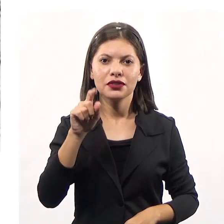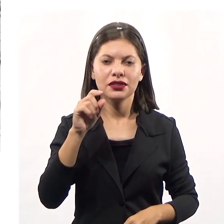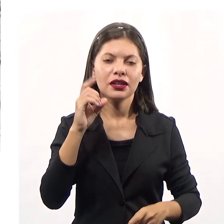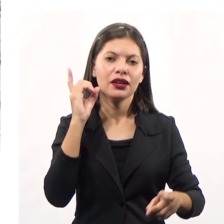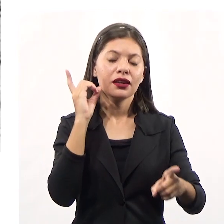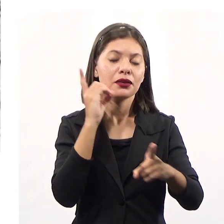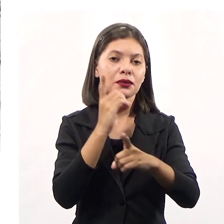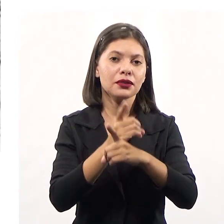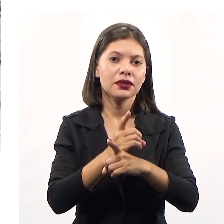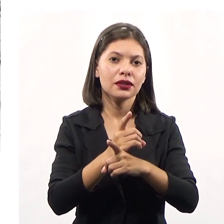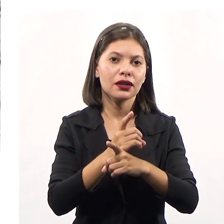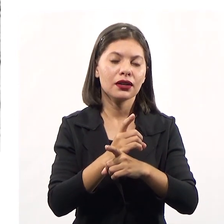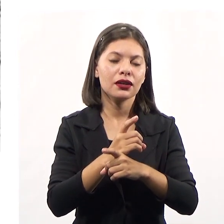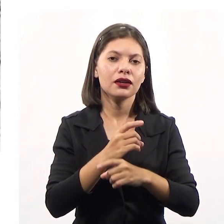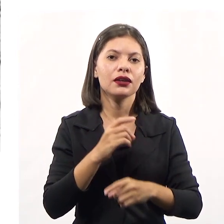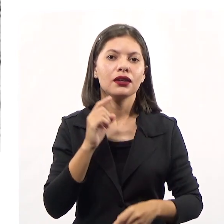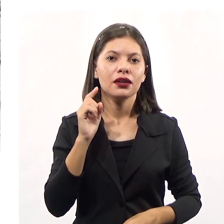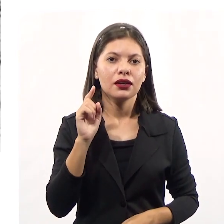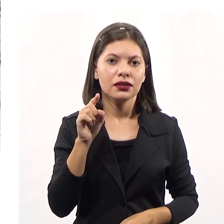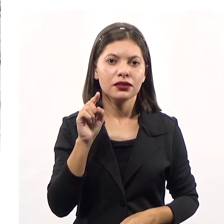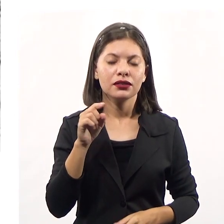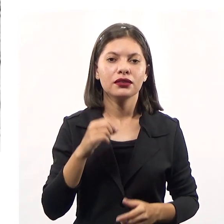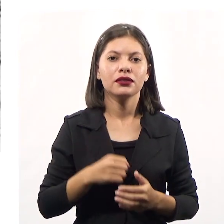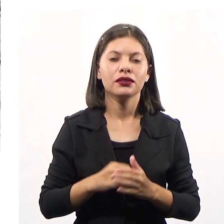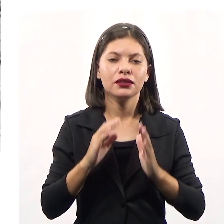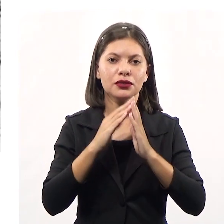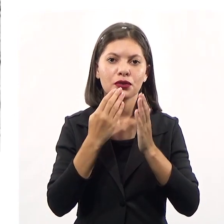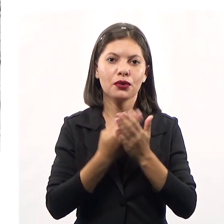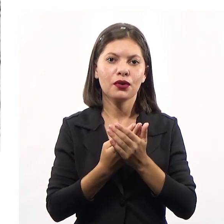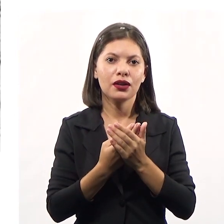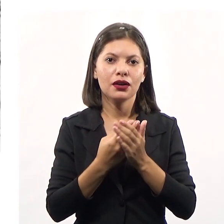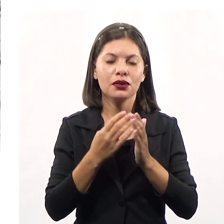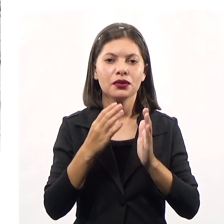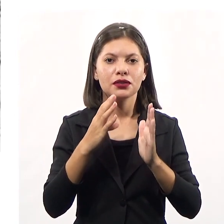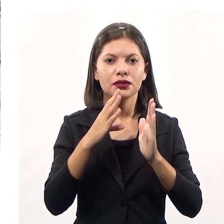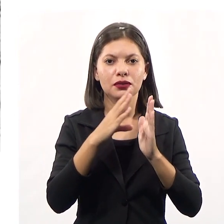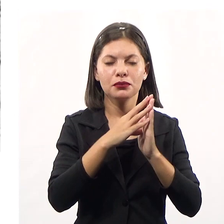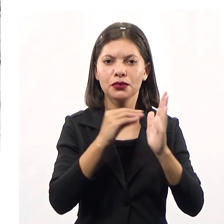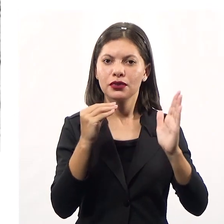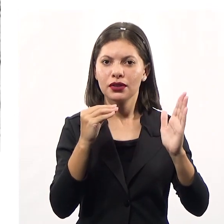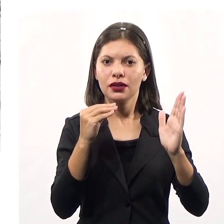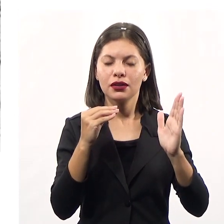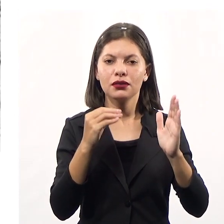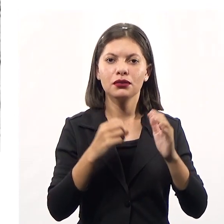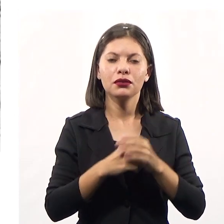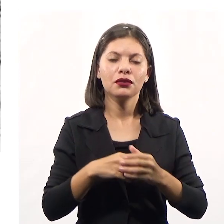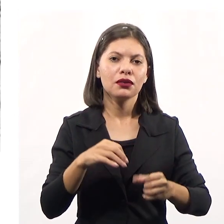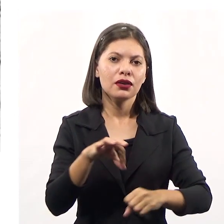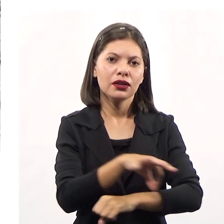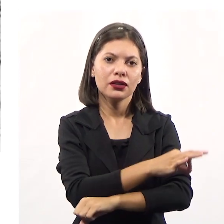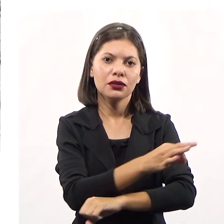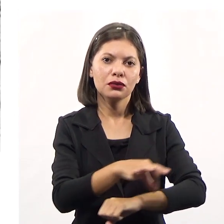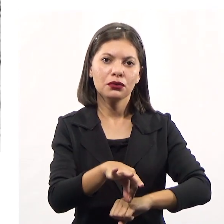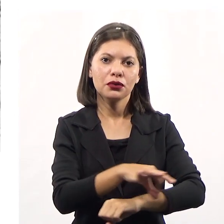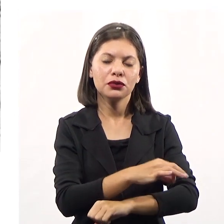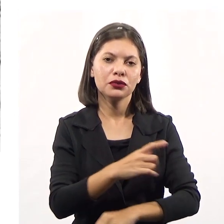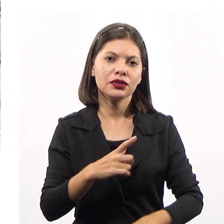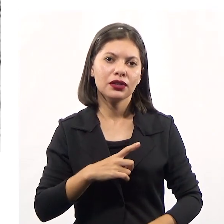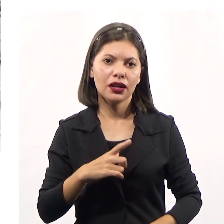vai encontrar os liceus, né, as escolas com esse formato arquitetônico e que